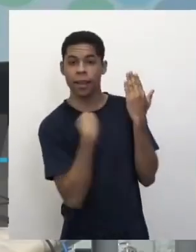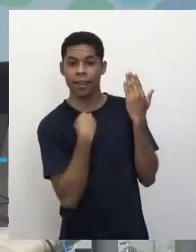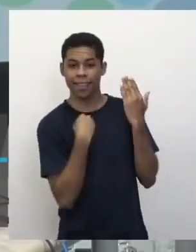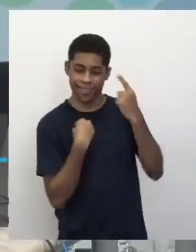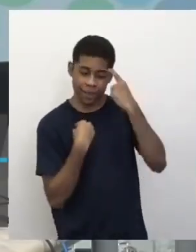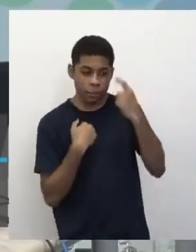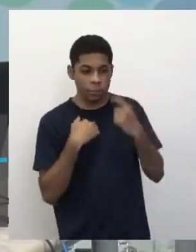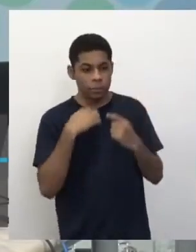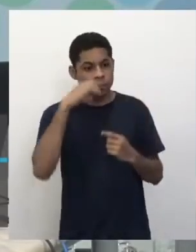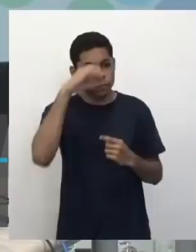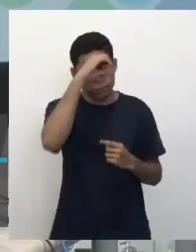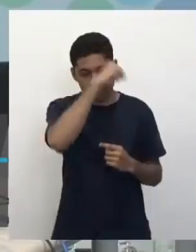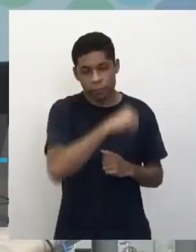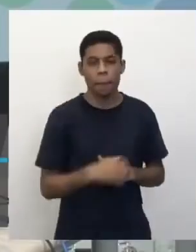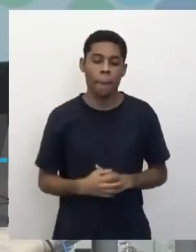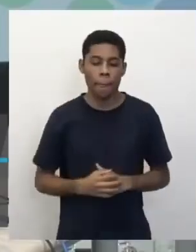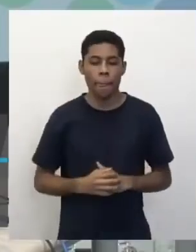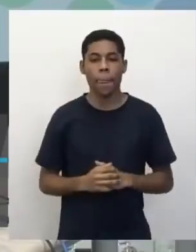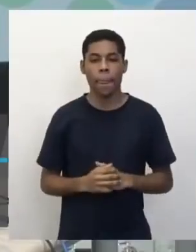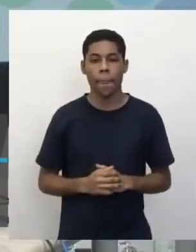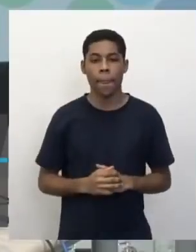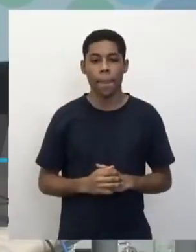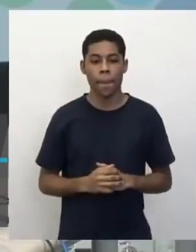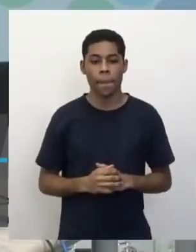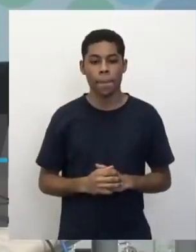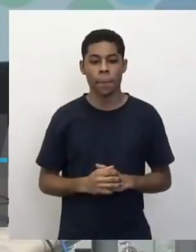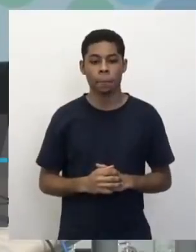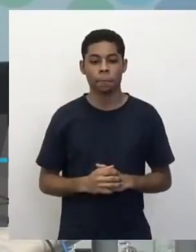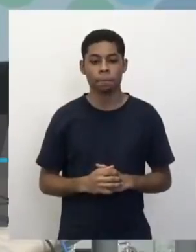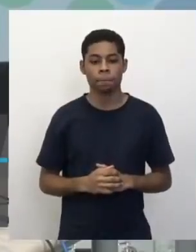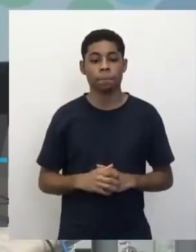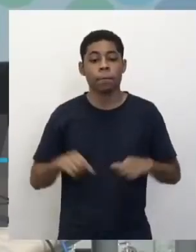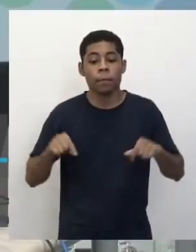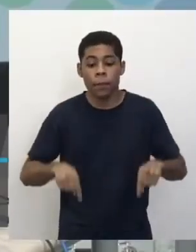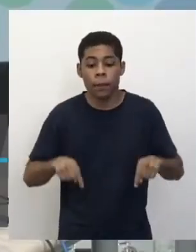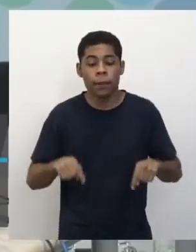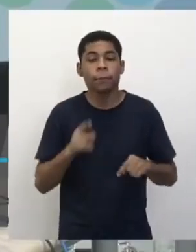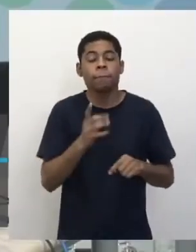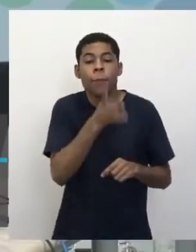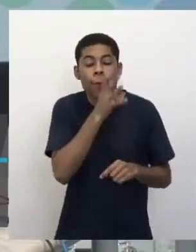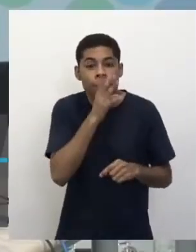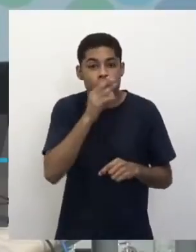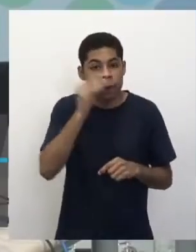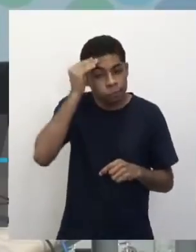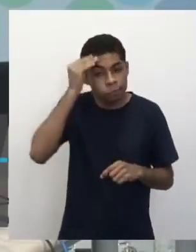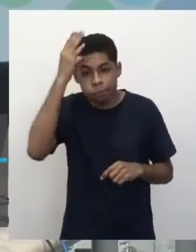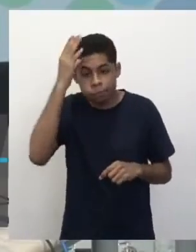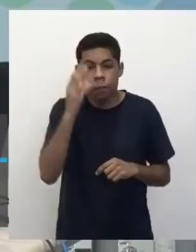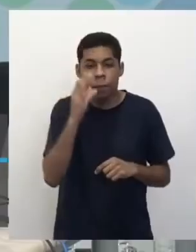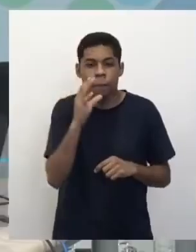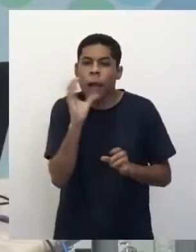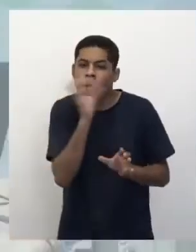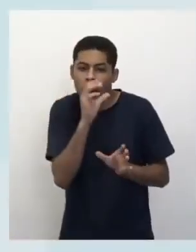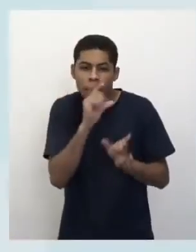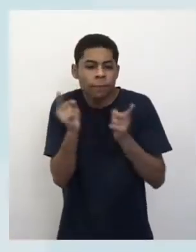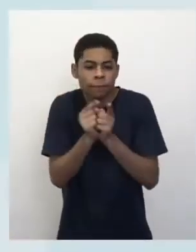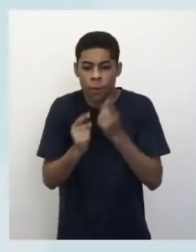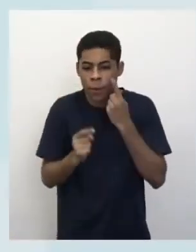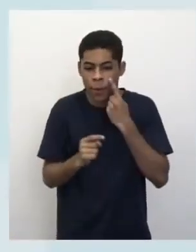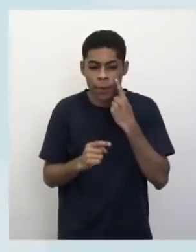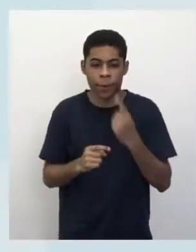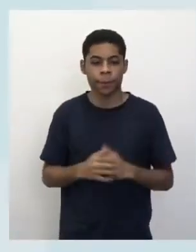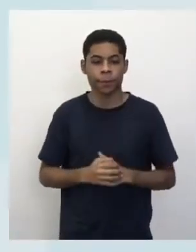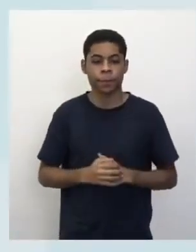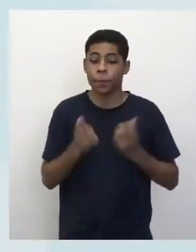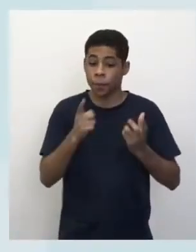ser passada, certo? Então vamos lá. Agora, conhecimento prévio. Eu gostaria que